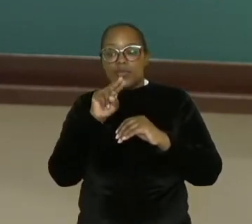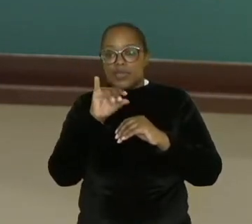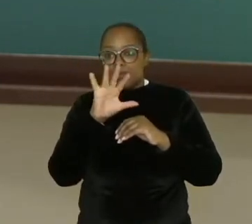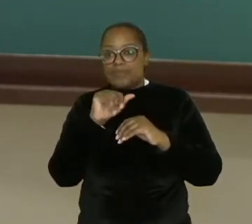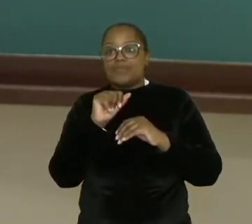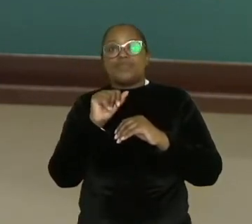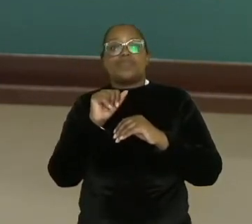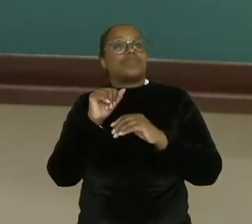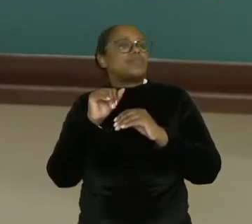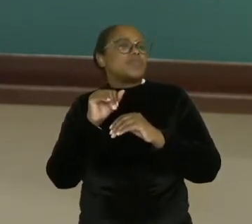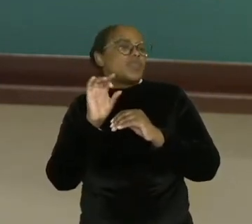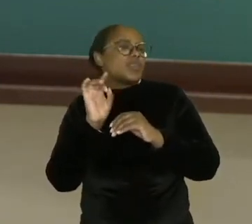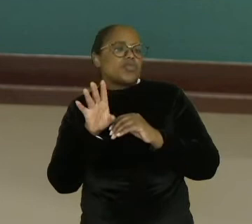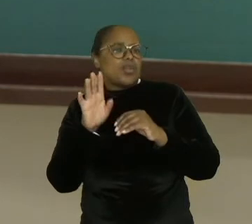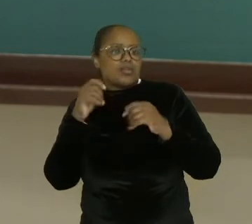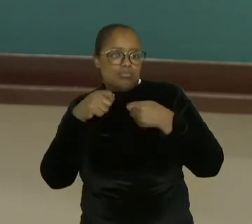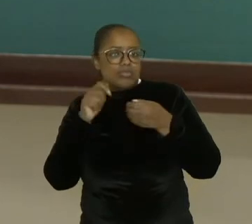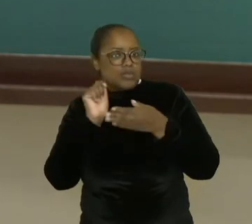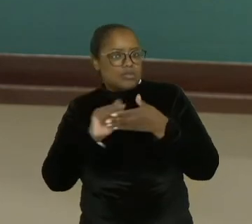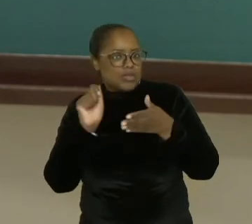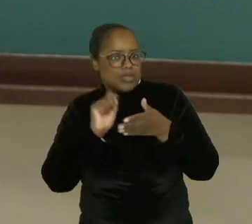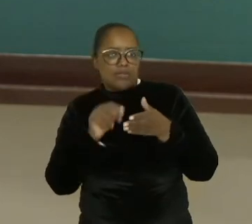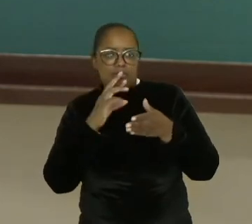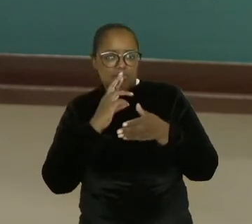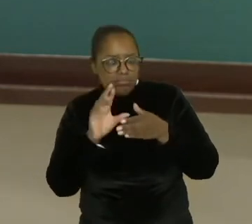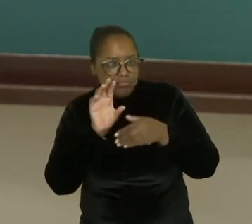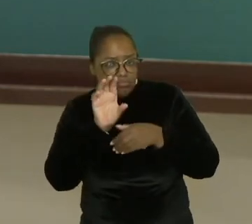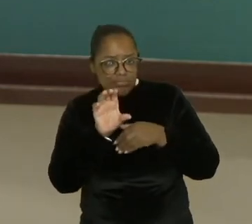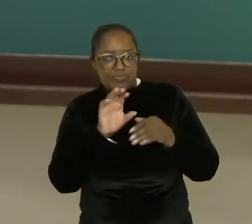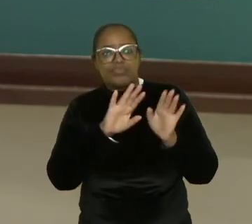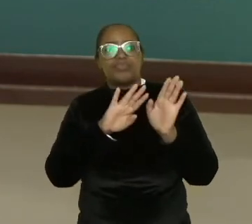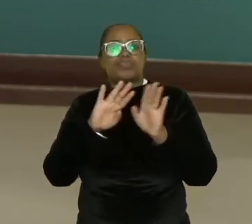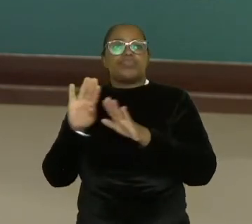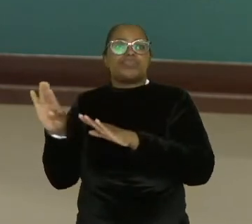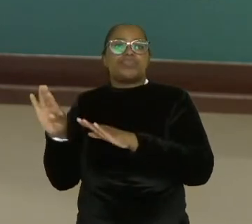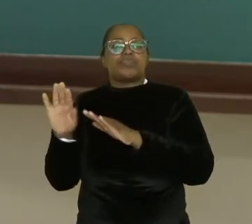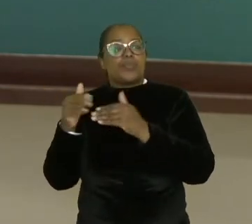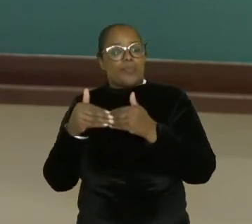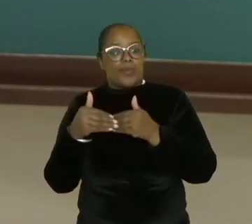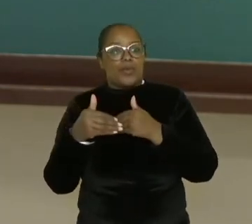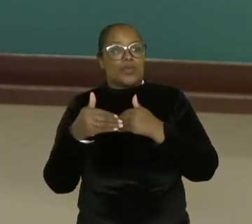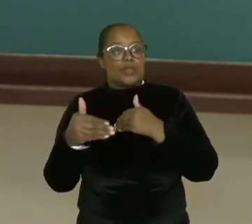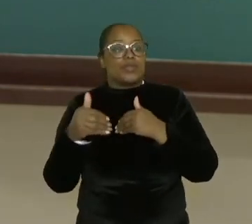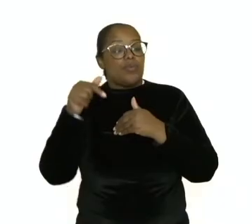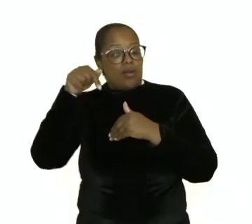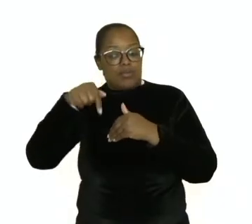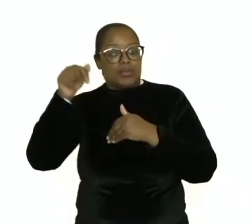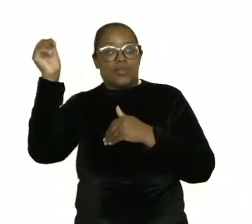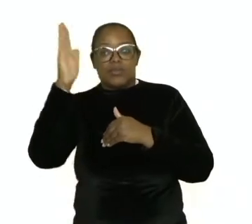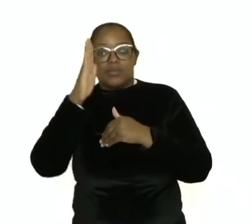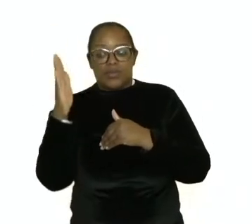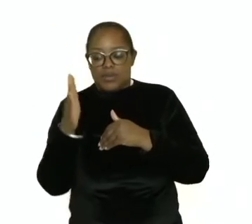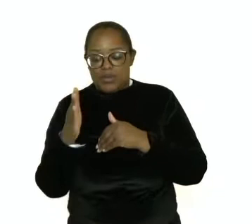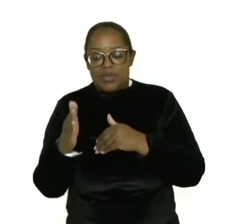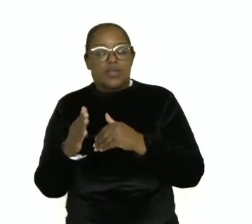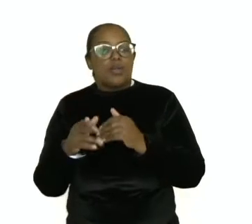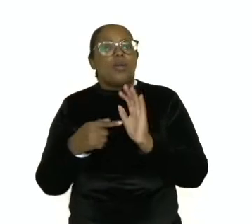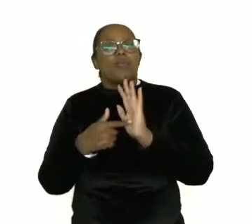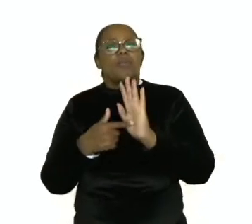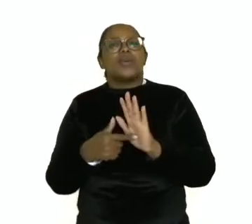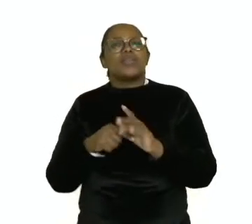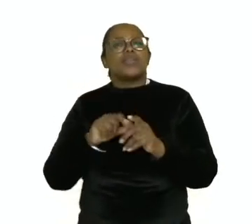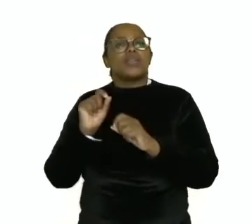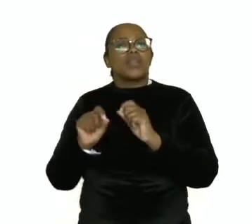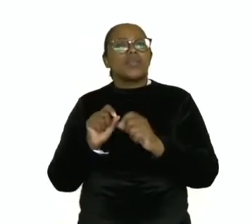Então, mais ou menos isso que vocês têm que escrever aí na resposta de vocês. Continuando, no Brasil, considera-se que o surf começou a